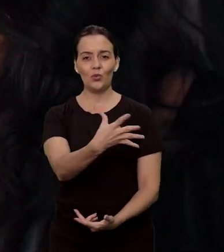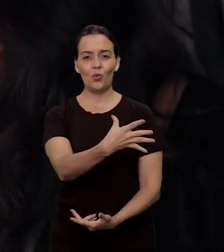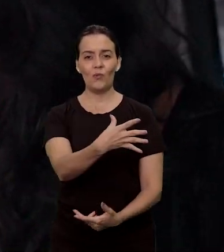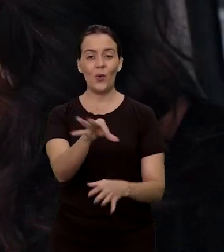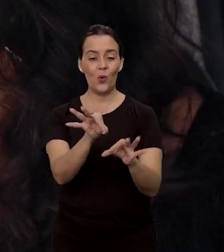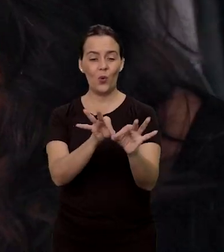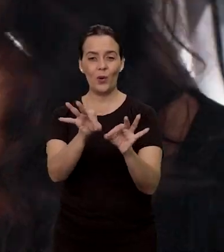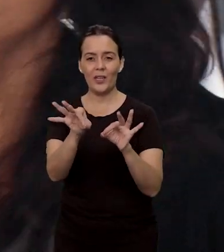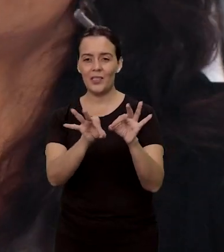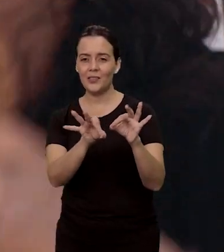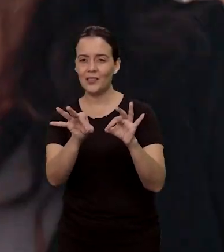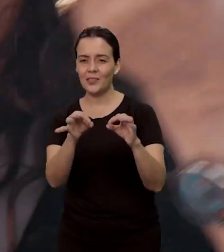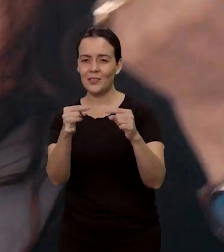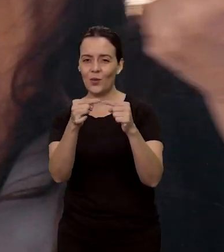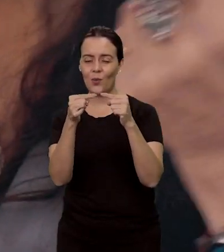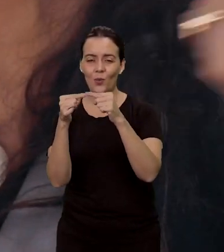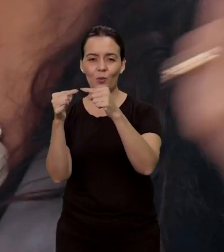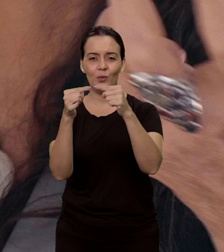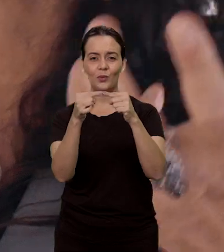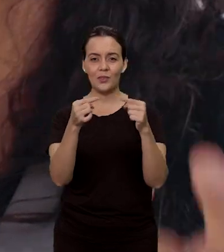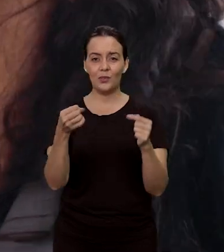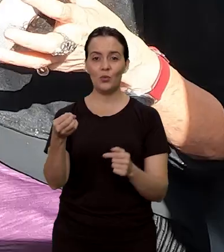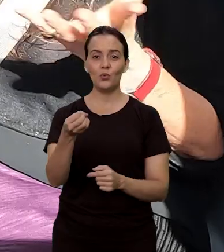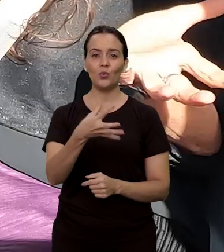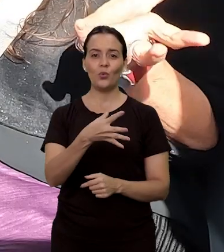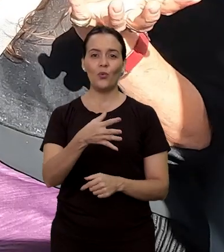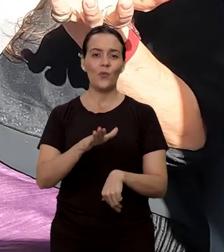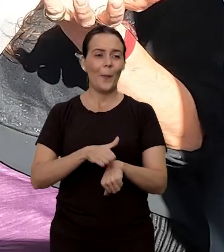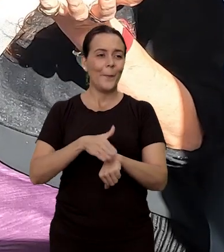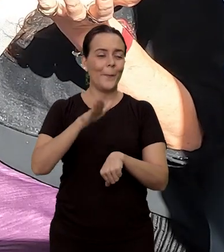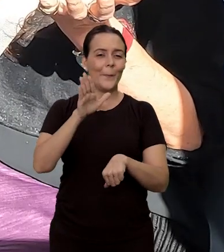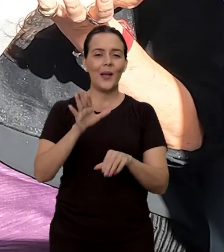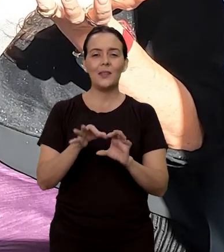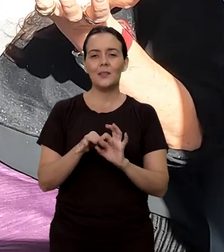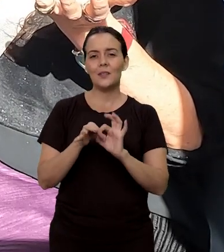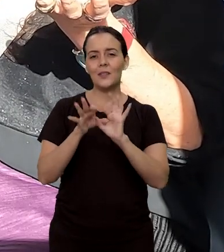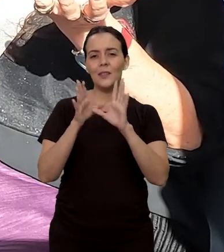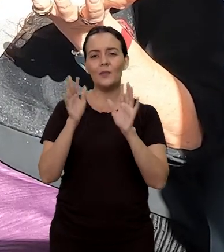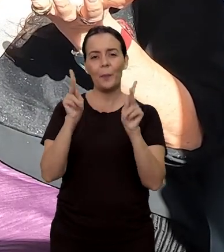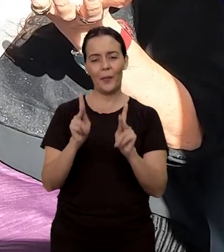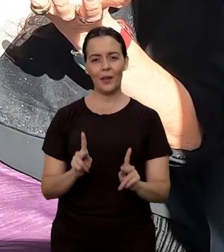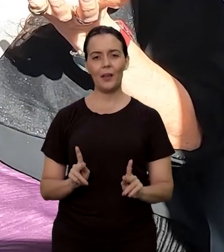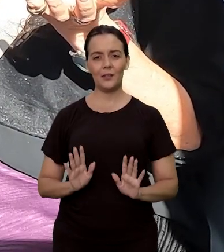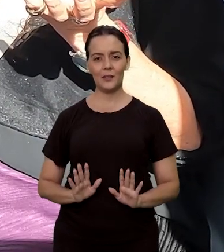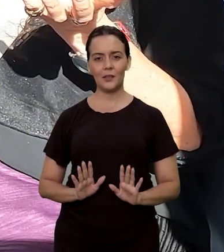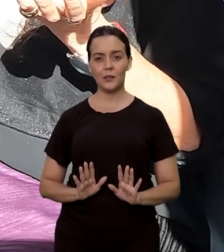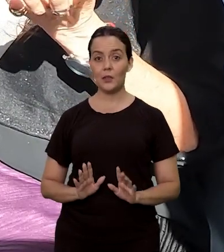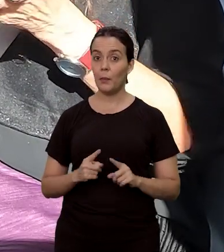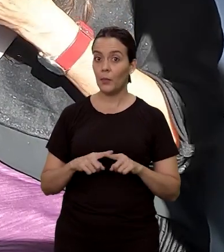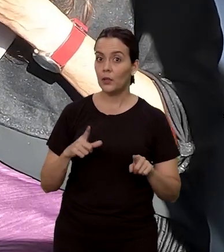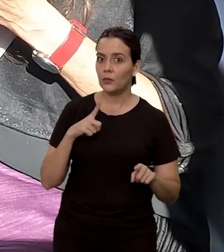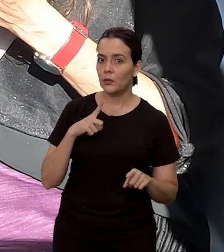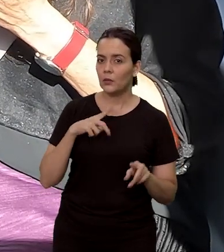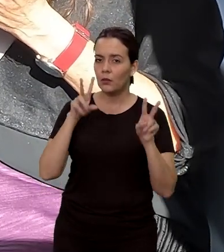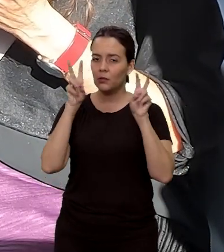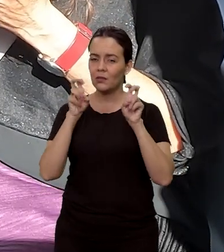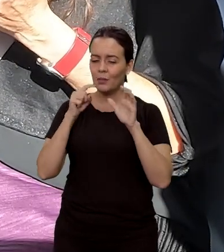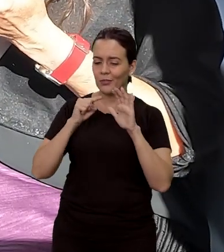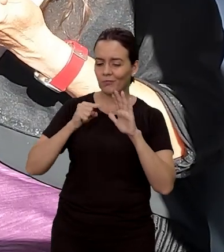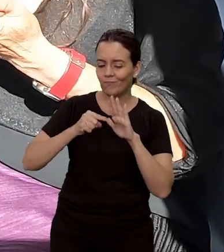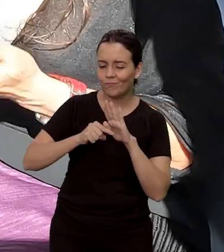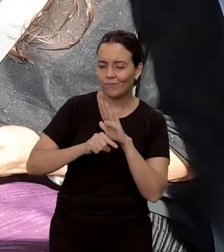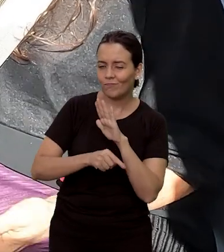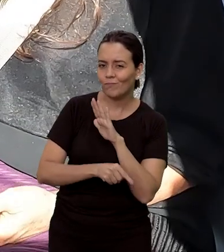mais harmônica, não tão fla-flu. E em problemas de alta complexidade que se dão numa dimensão local e